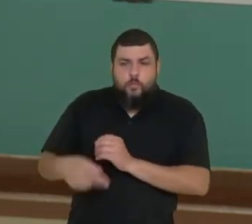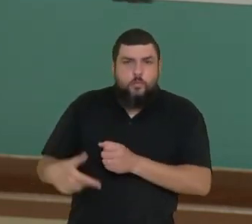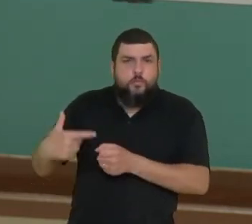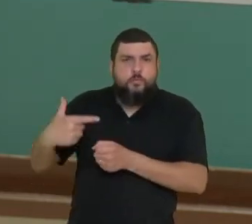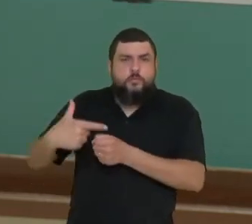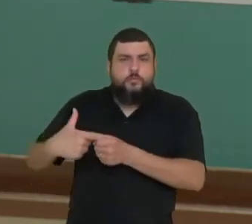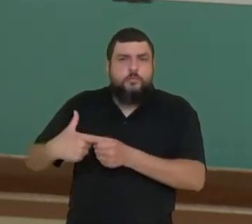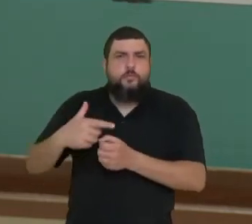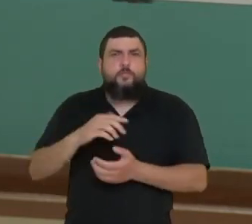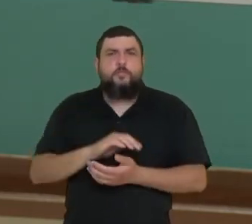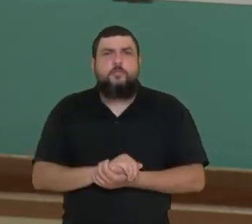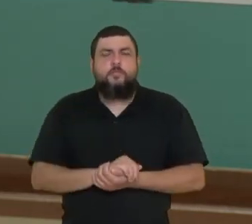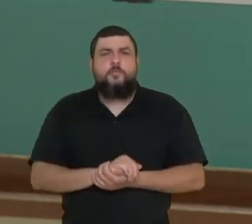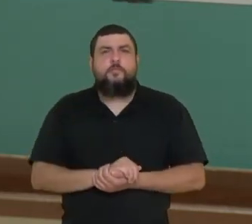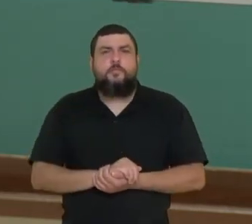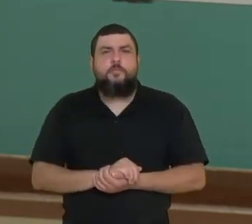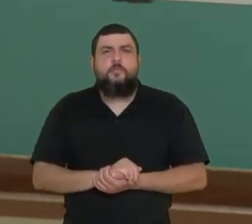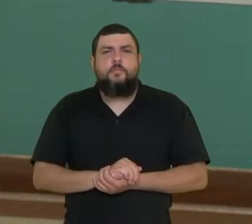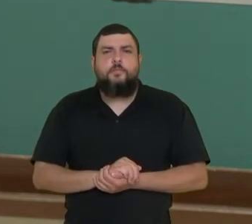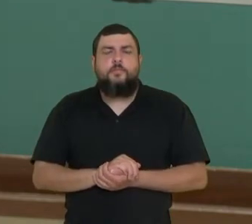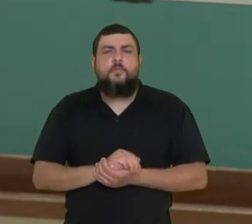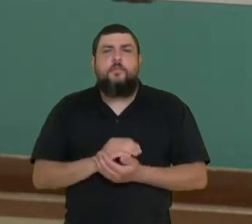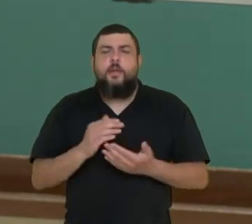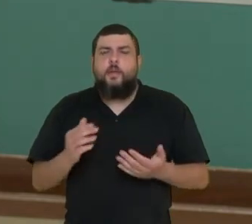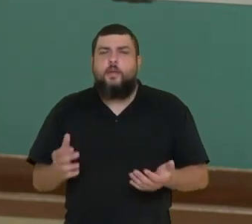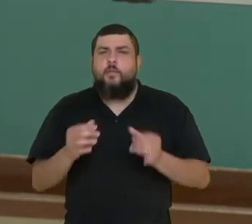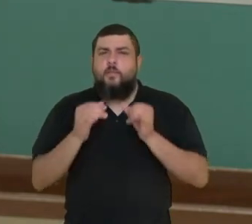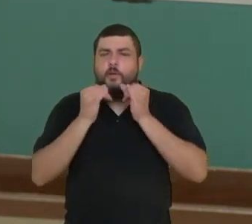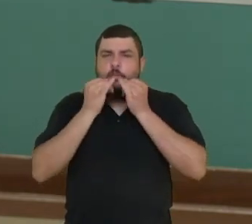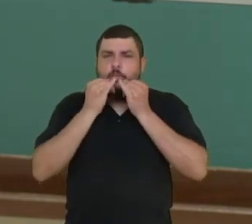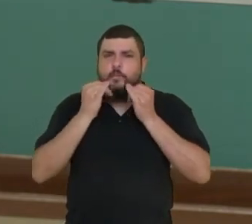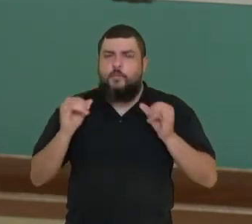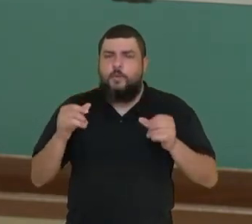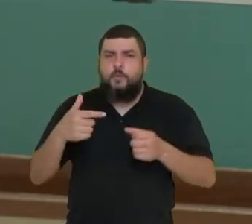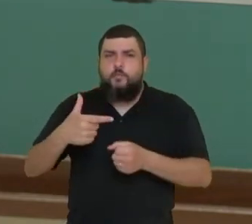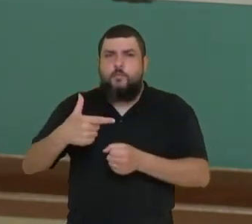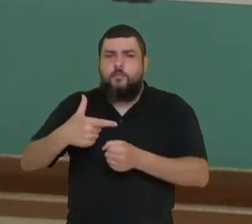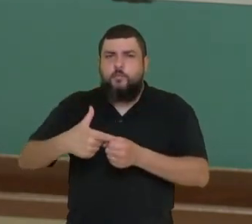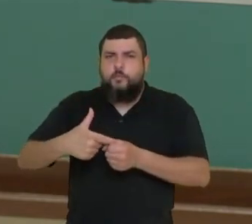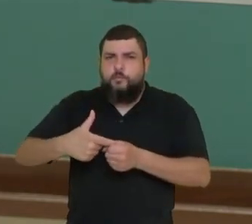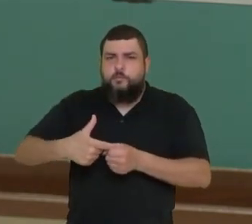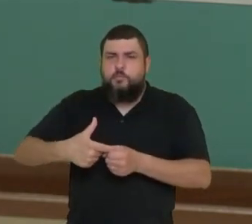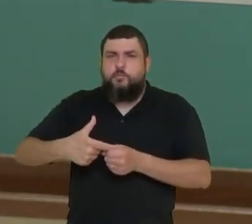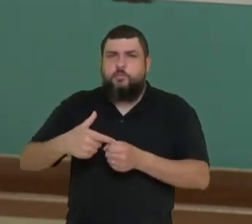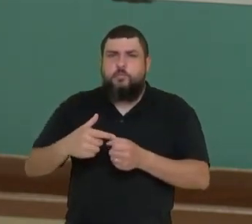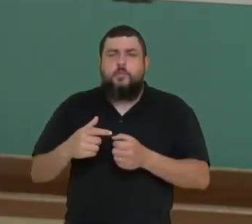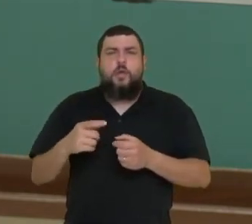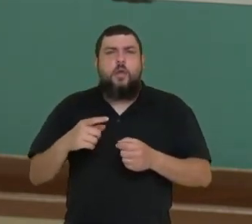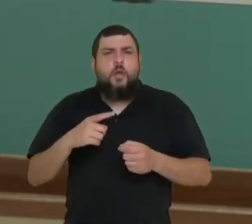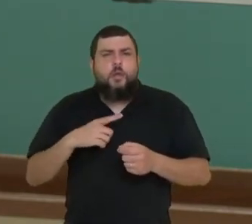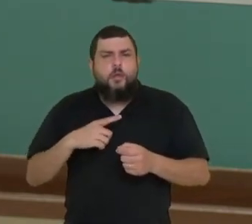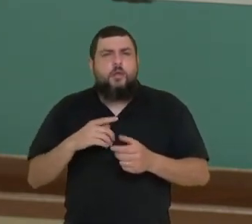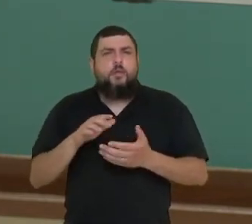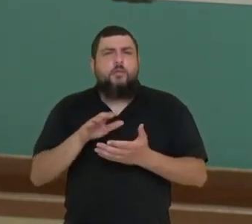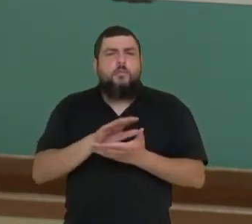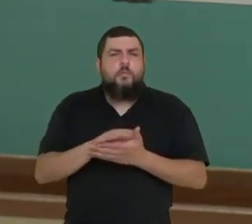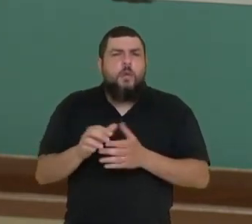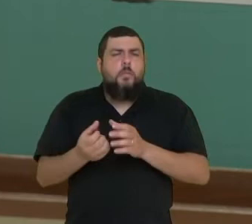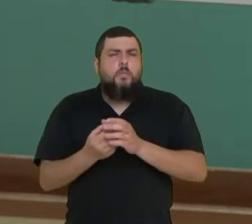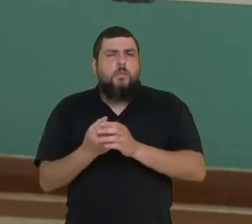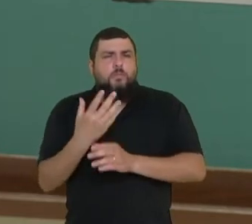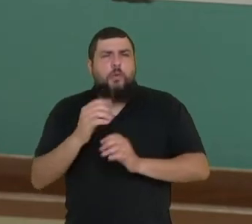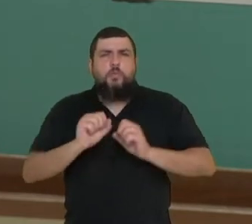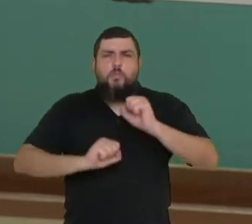veículo, certo? Então, a energia consumida no combustível, né, a gasolina ali, pelo processo de queima, tal, explosão,